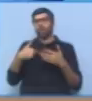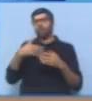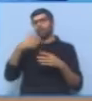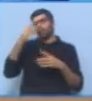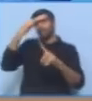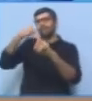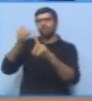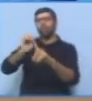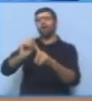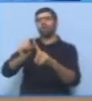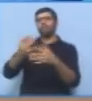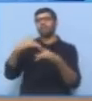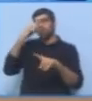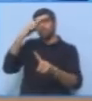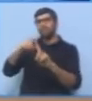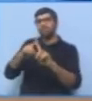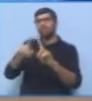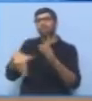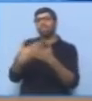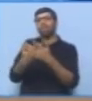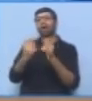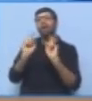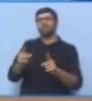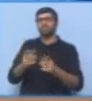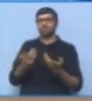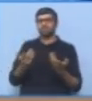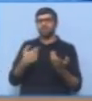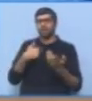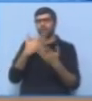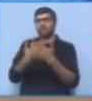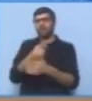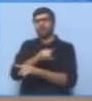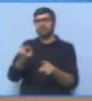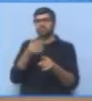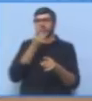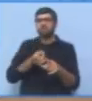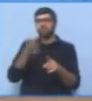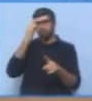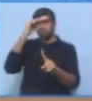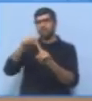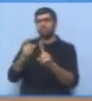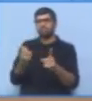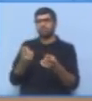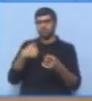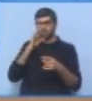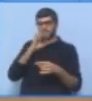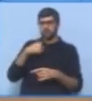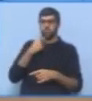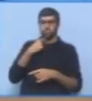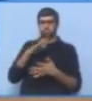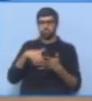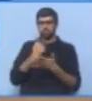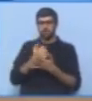horizontes. Mas que horizontes é que lhes estão a ser dados e quem é que lhes está a permitir que eles tenham horizontes? Se eu termino um curso e estou claramente